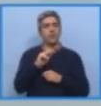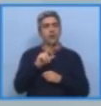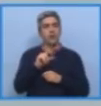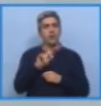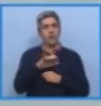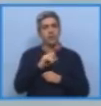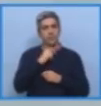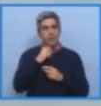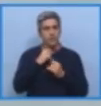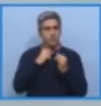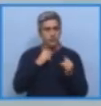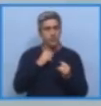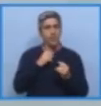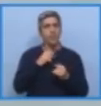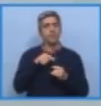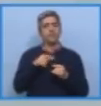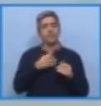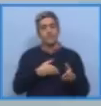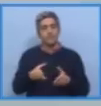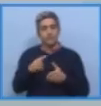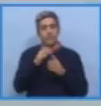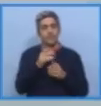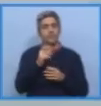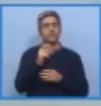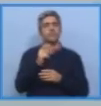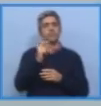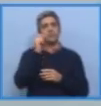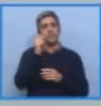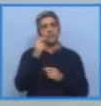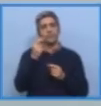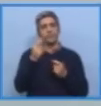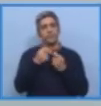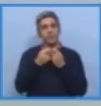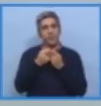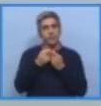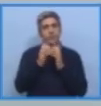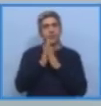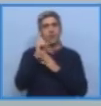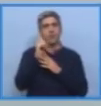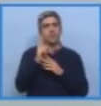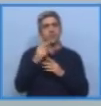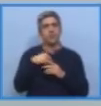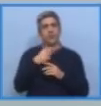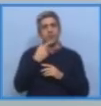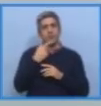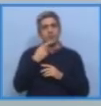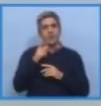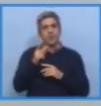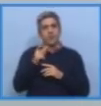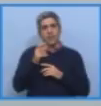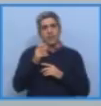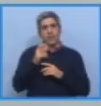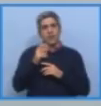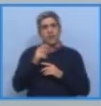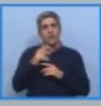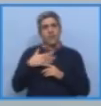este caminho, ao fim e ao cabo, que leva o homem a encurtar esta distância em relação a Deus, que percebemos aqui também nesta abordagem em